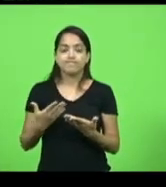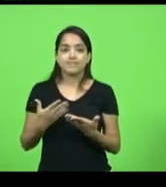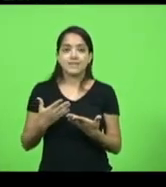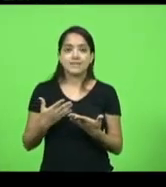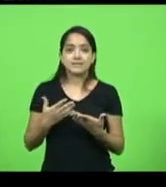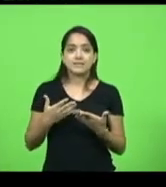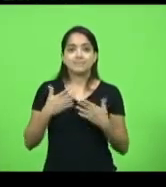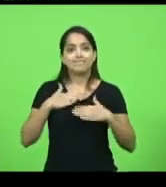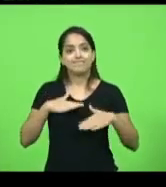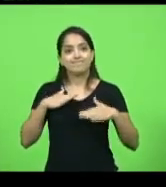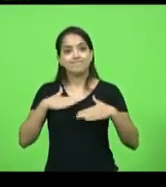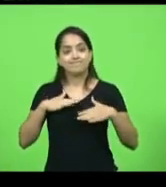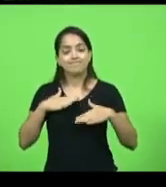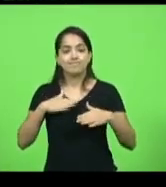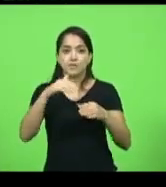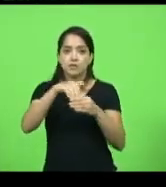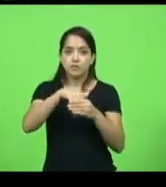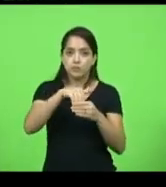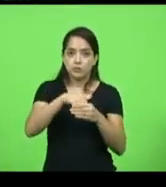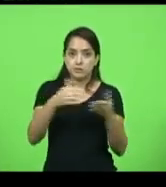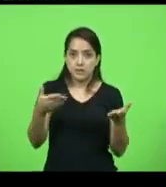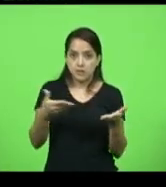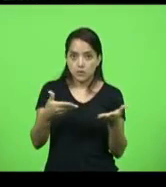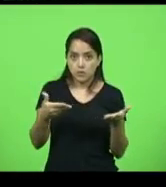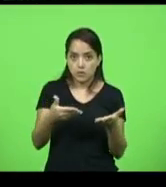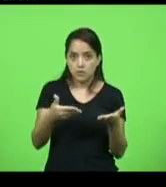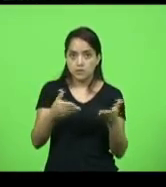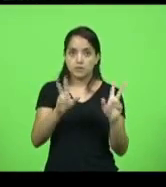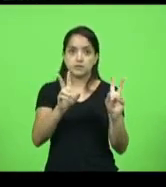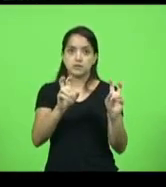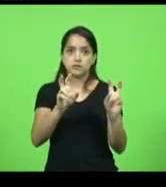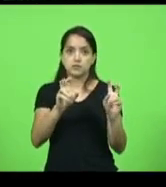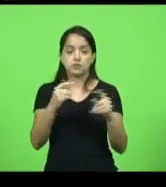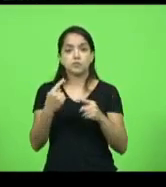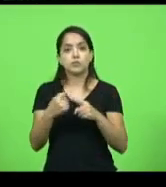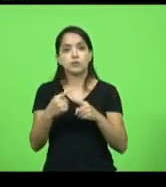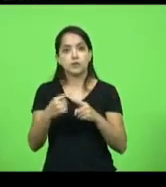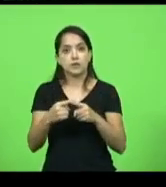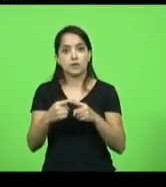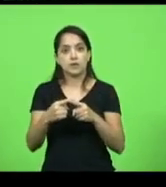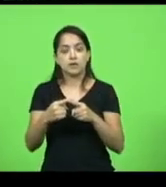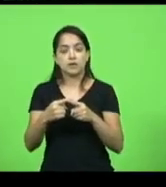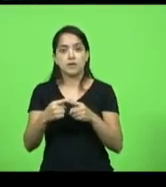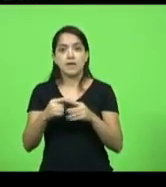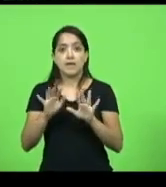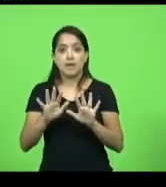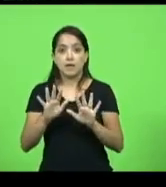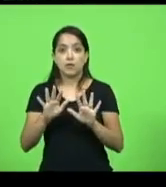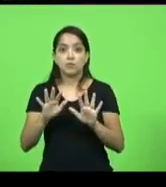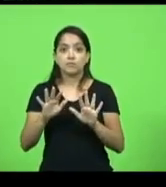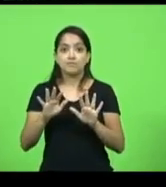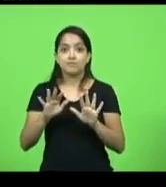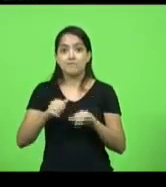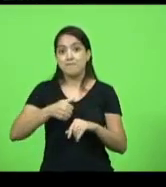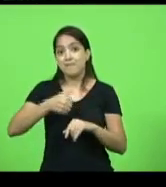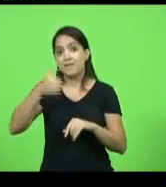em votar um assunto desse, porque eu prefiro ter, diante de uma, de